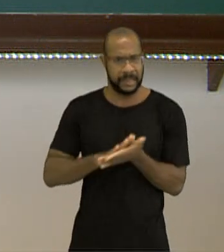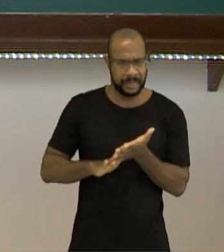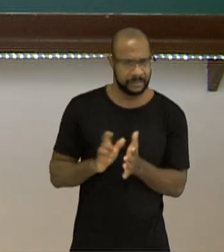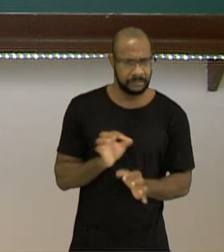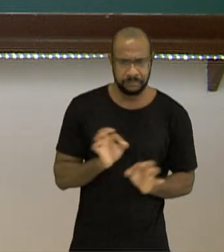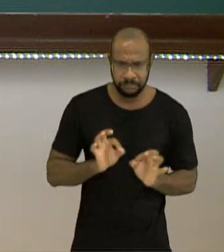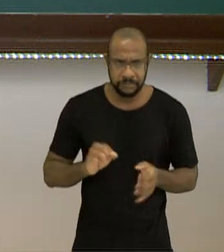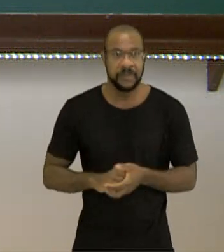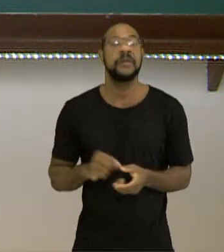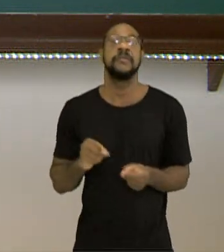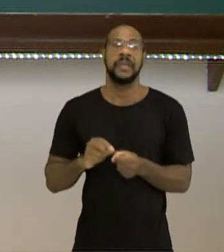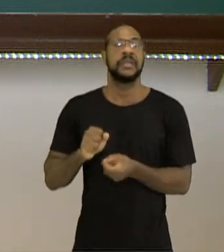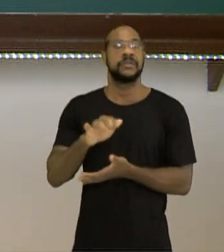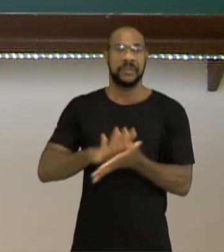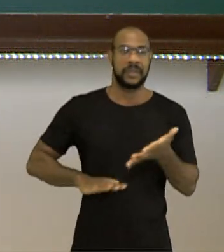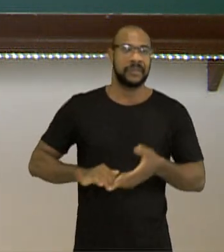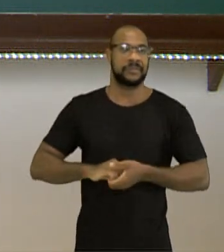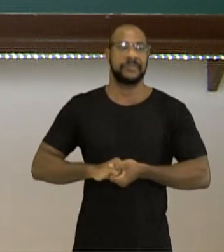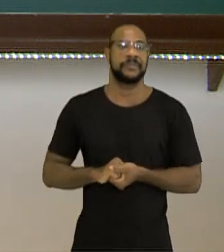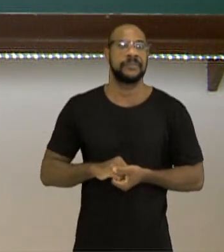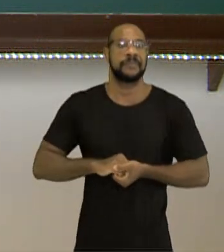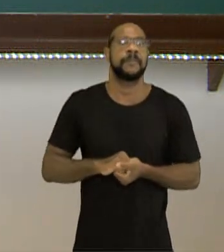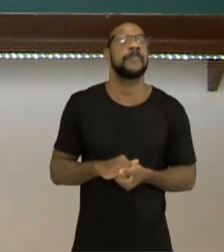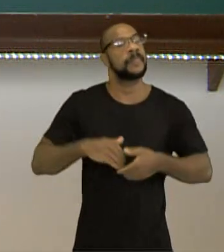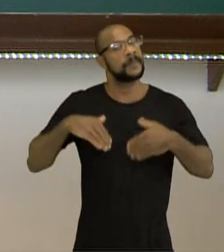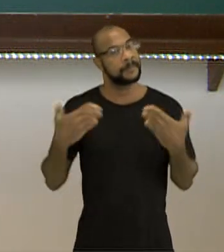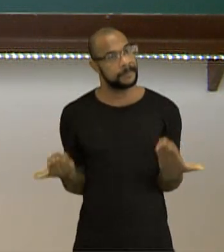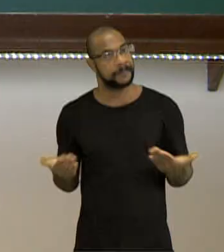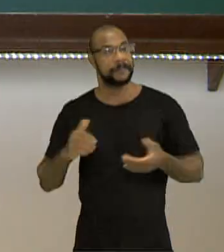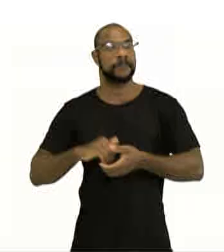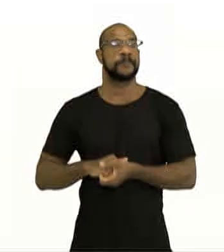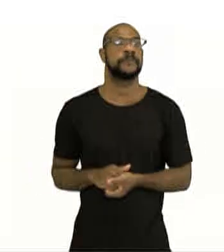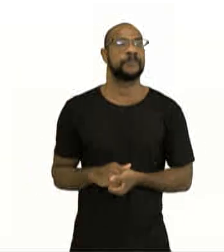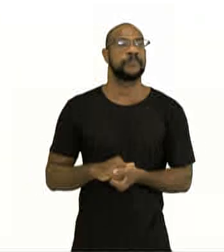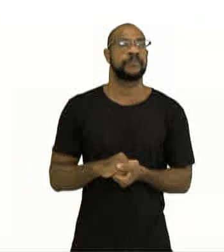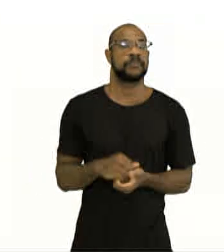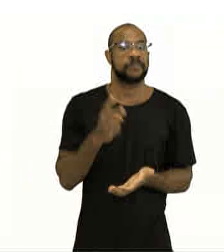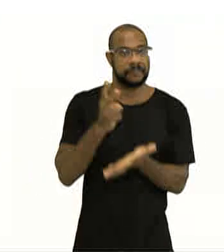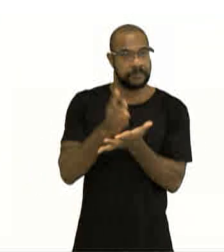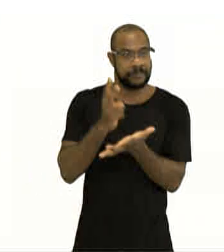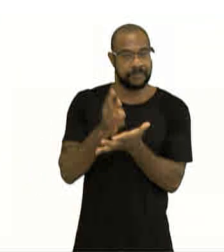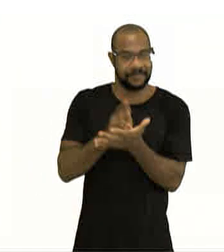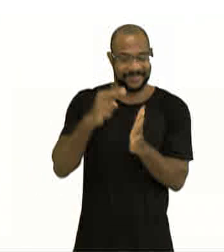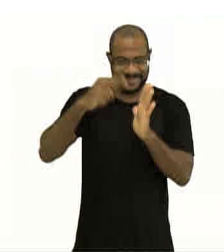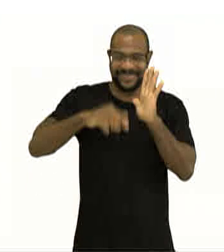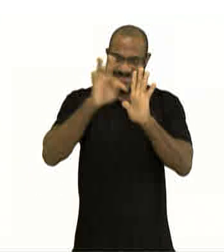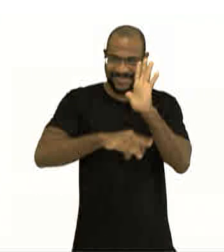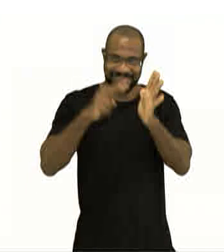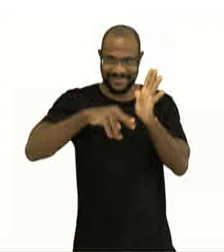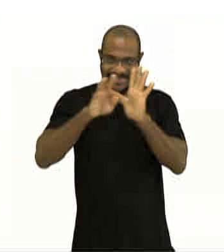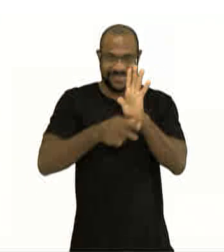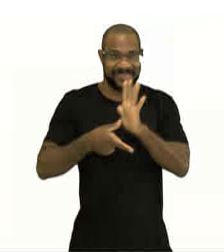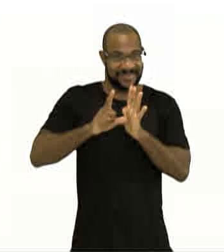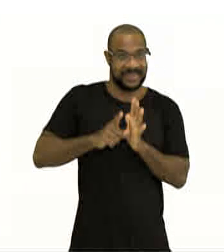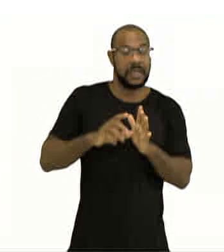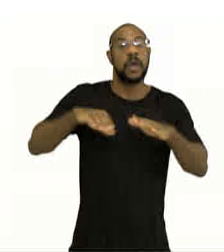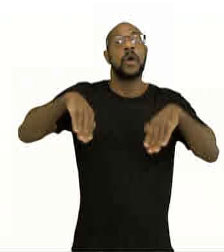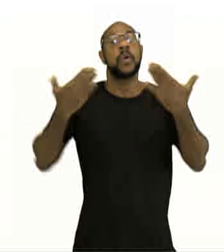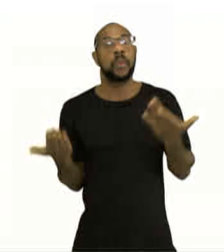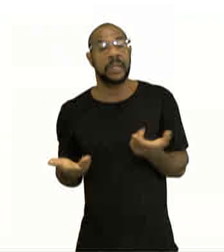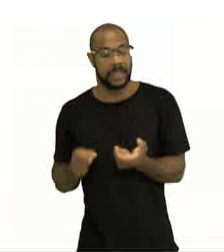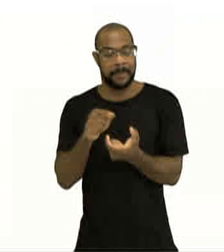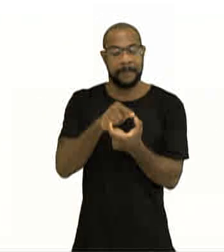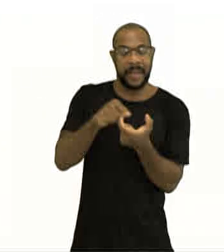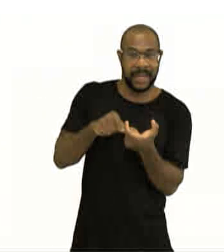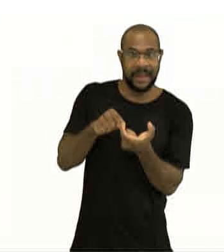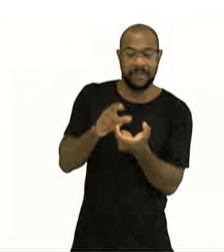gente vai fazer atividade agora, vem? Então, a atividade é, no texto que lemos anteriormente, quais são as